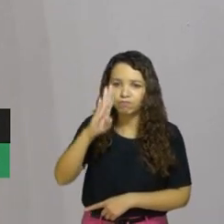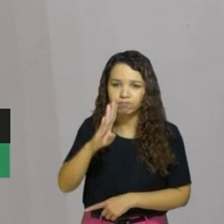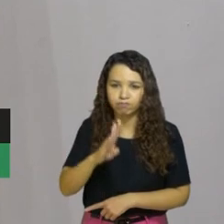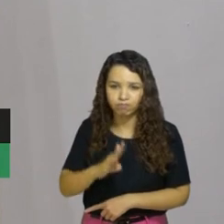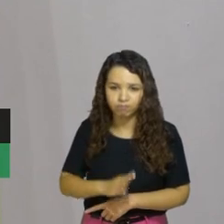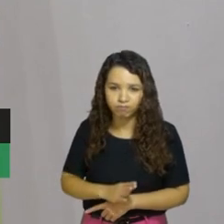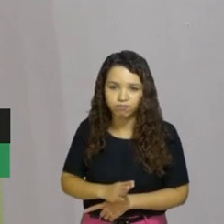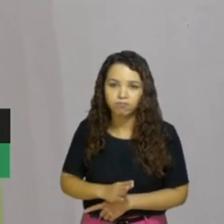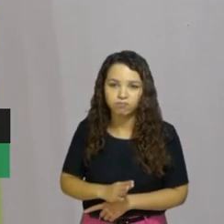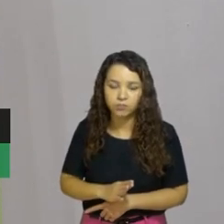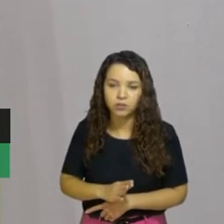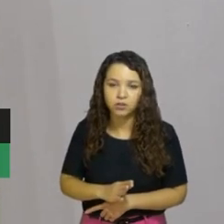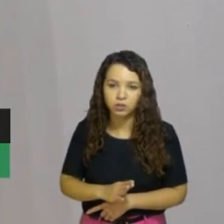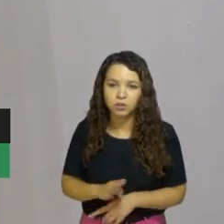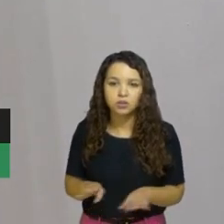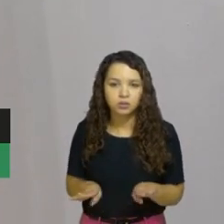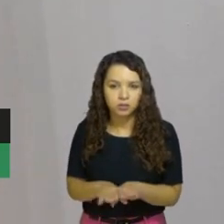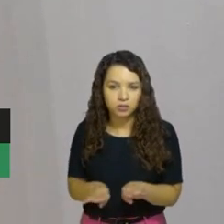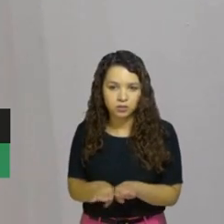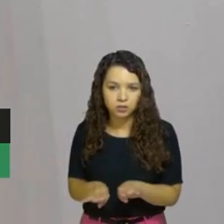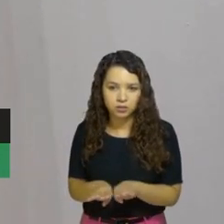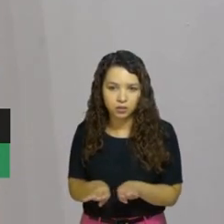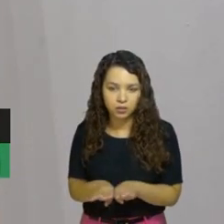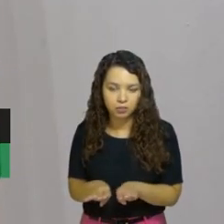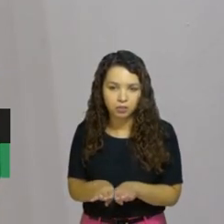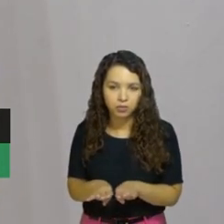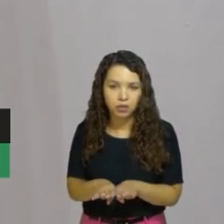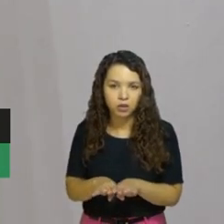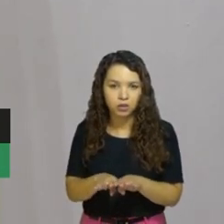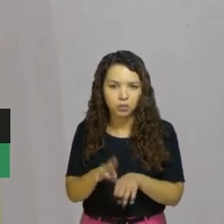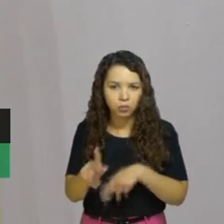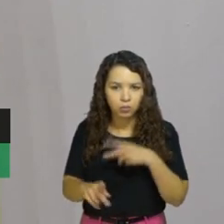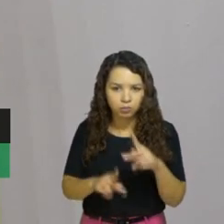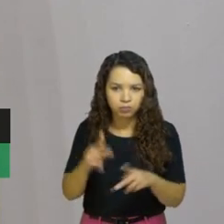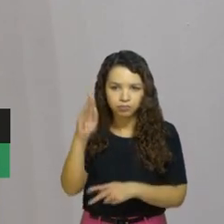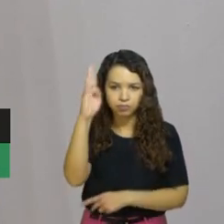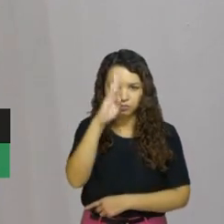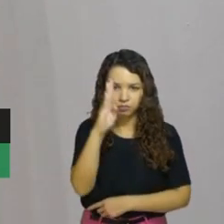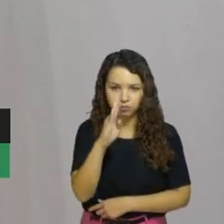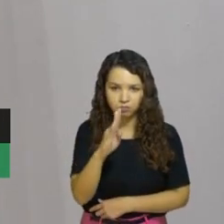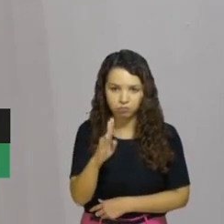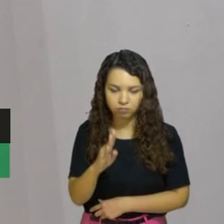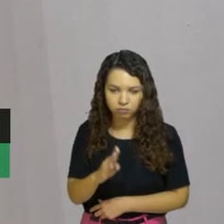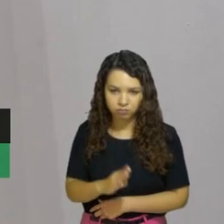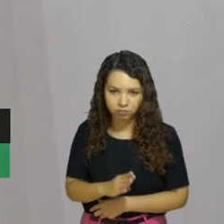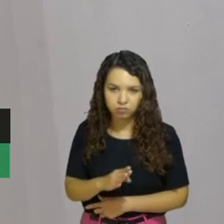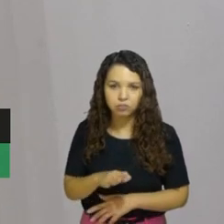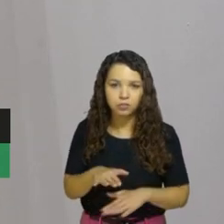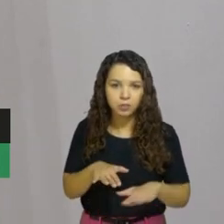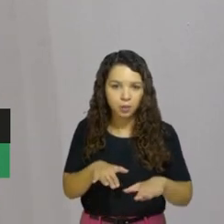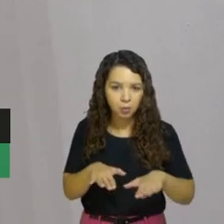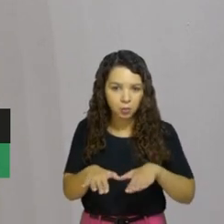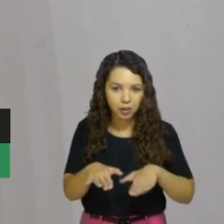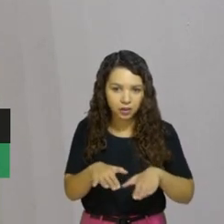E, ao mesmo tempo, também a nação brasileira se mobiliza